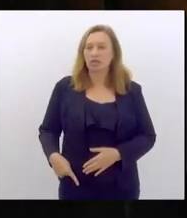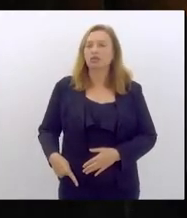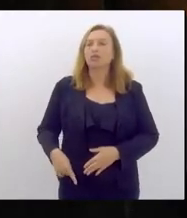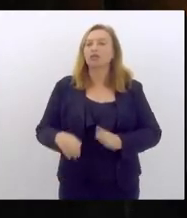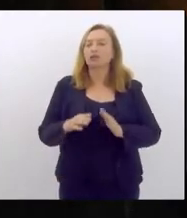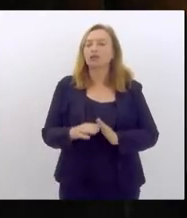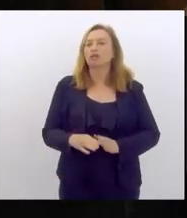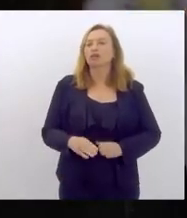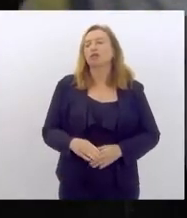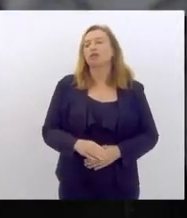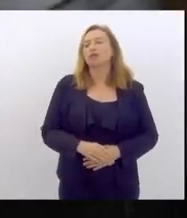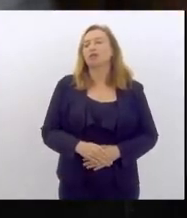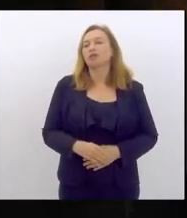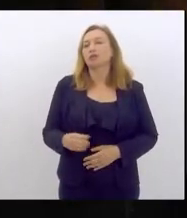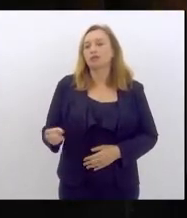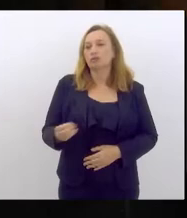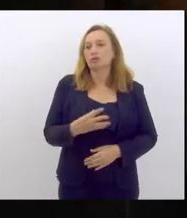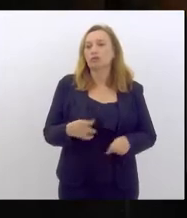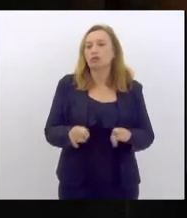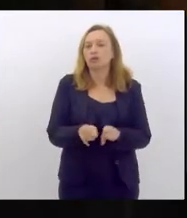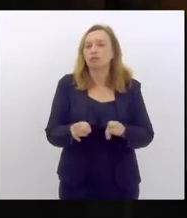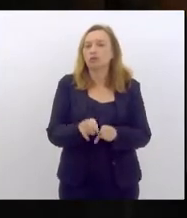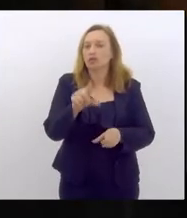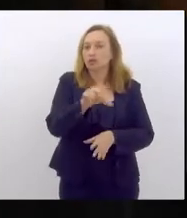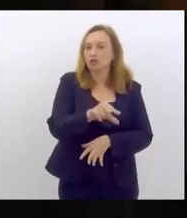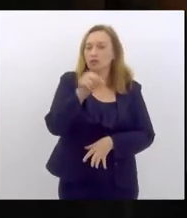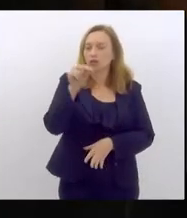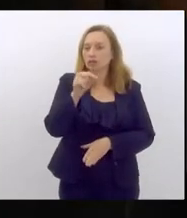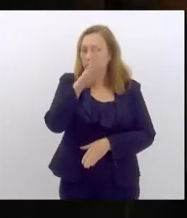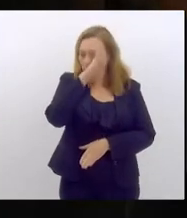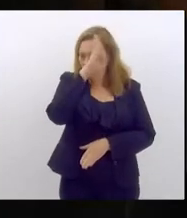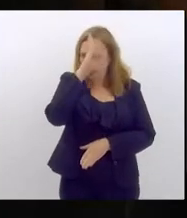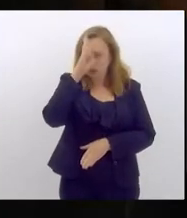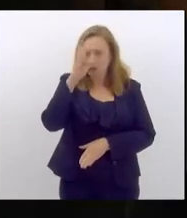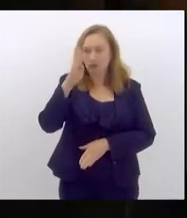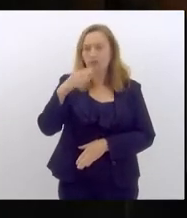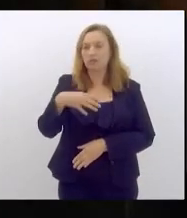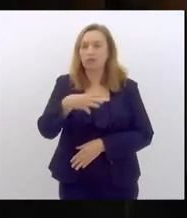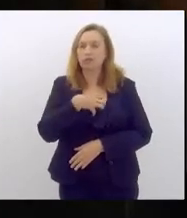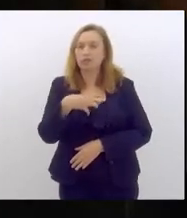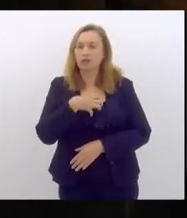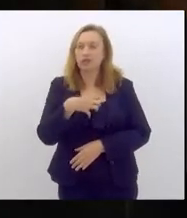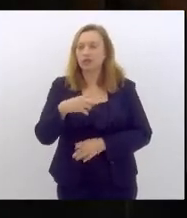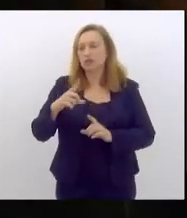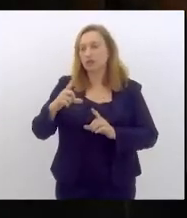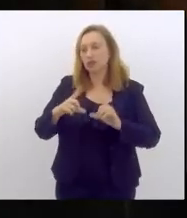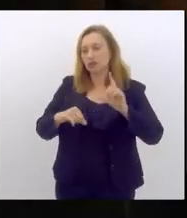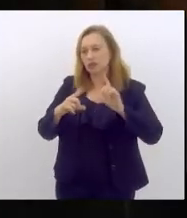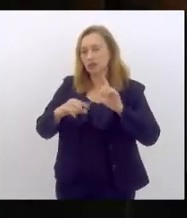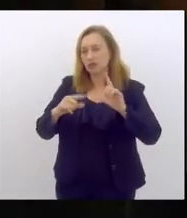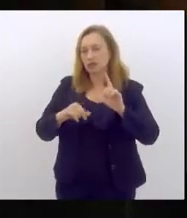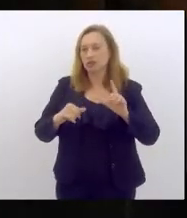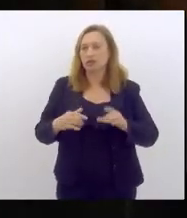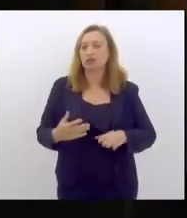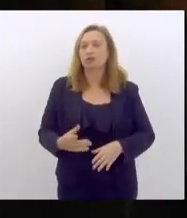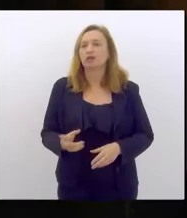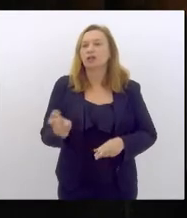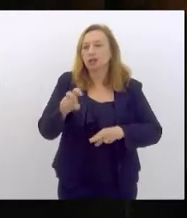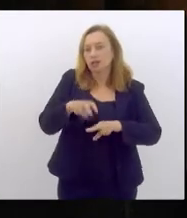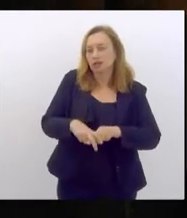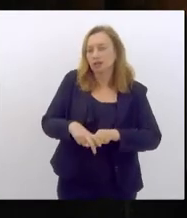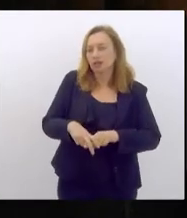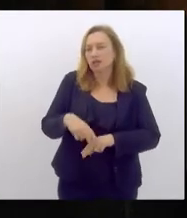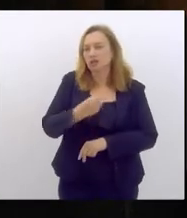Nacional e, recentemente, foi eleito pela Academia Baiana de Letras e vai ocupar a cadeira de